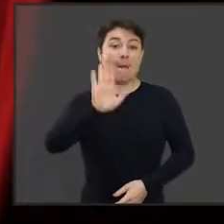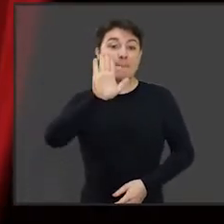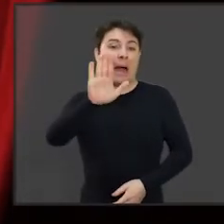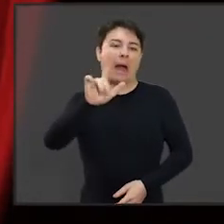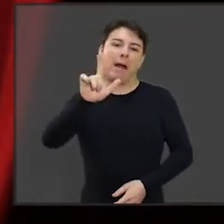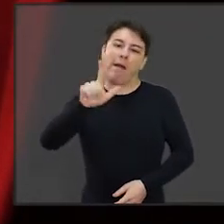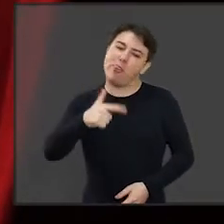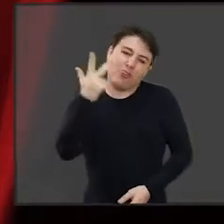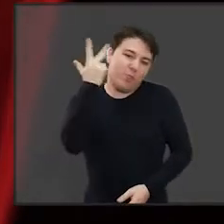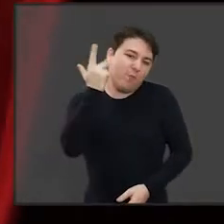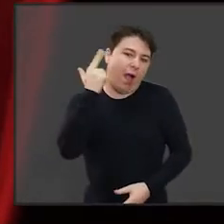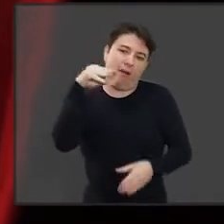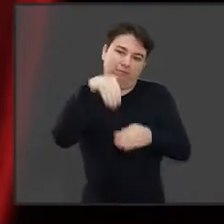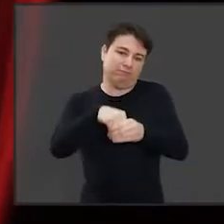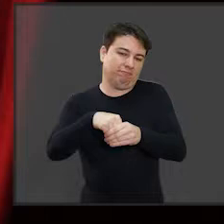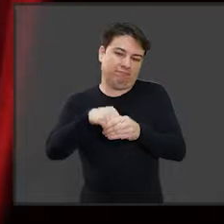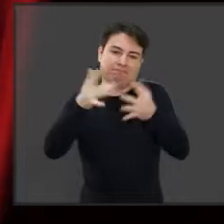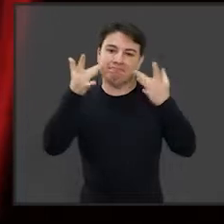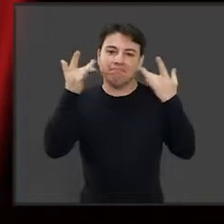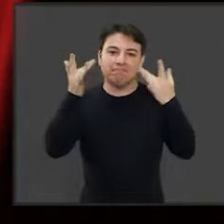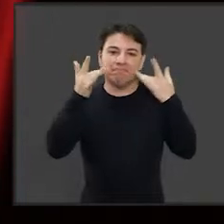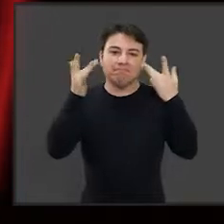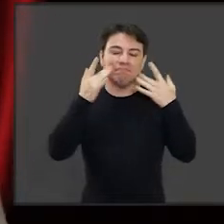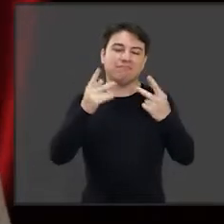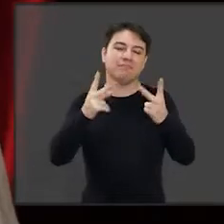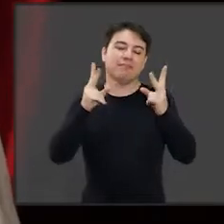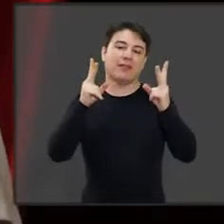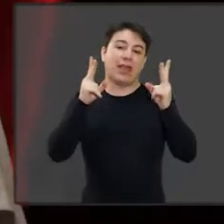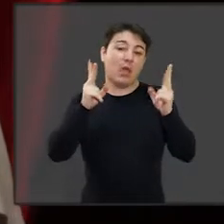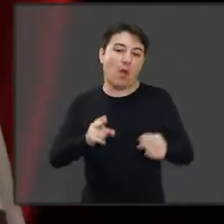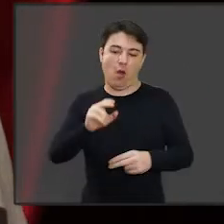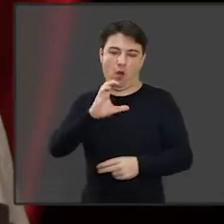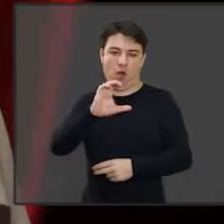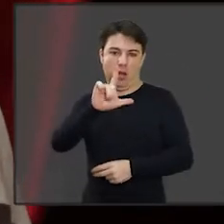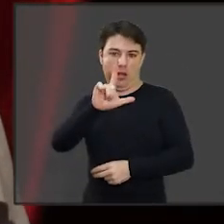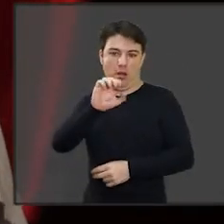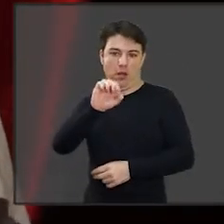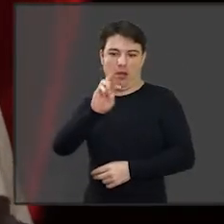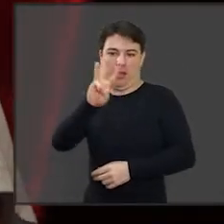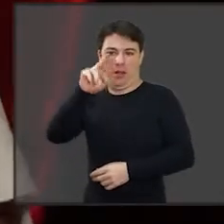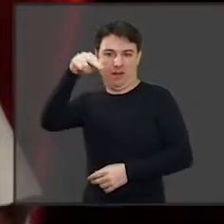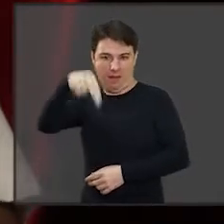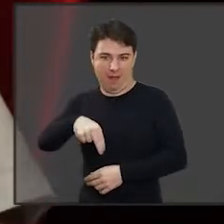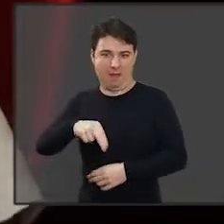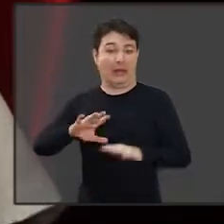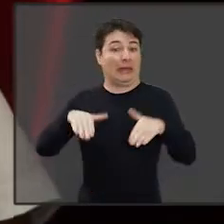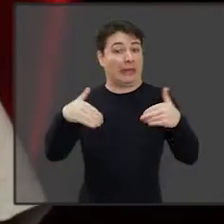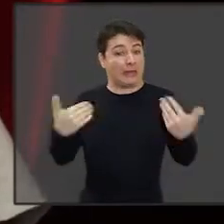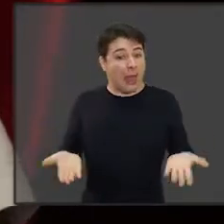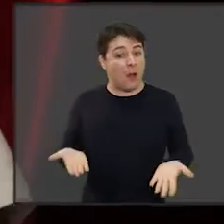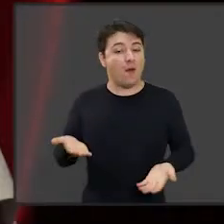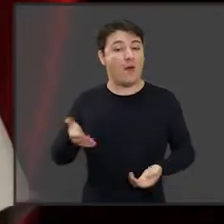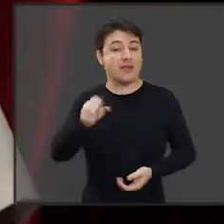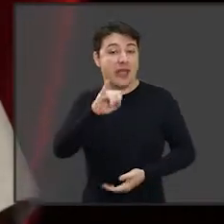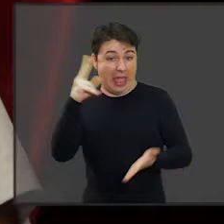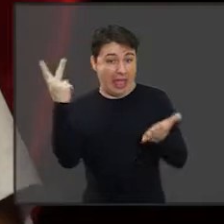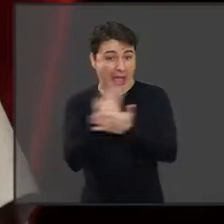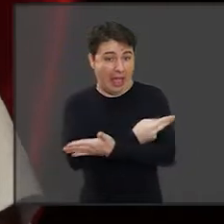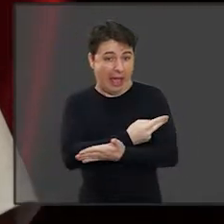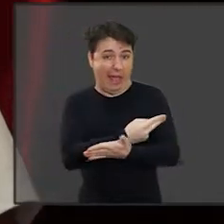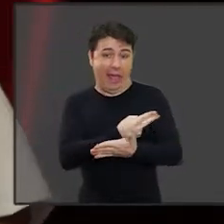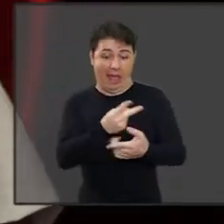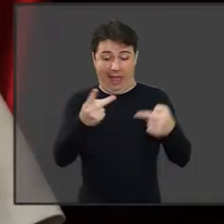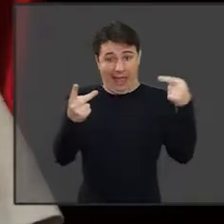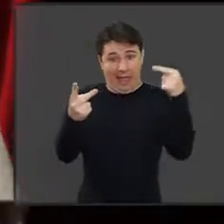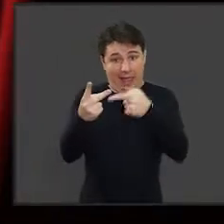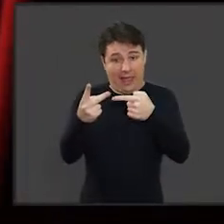elemento natural, clássico do improviso, se aproxima nesse sentido da linguagem do clown. O fracasso é importante para o